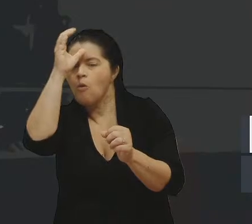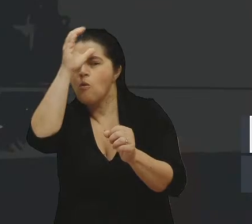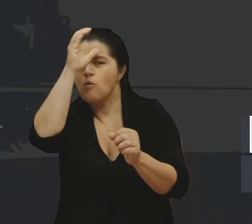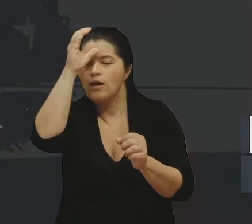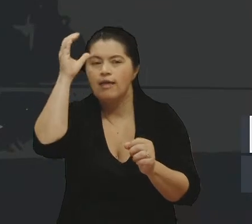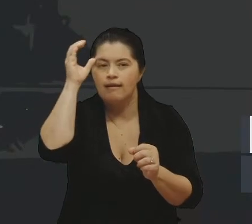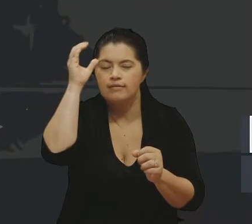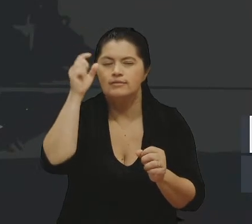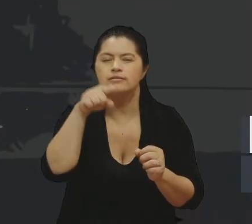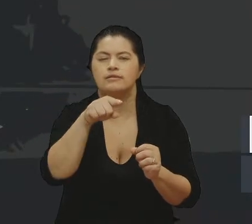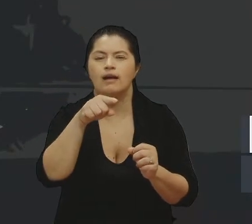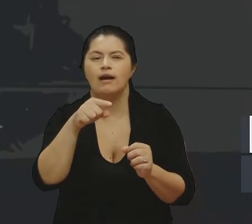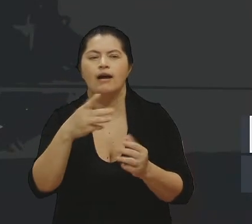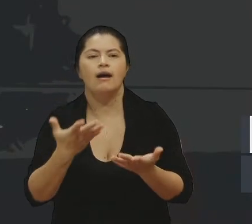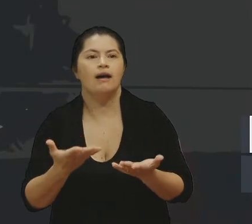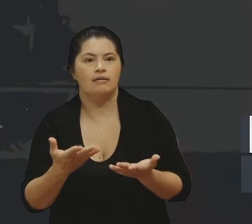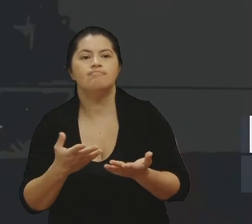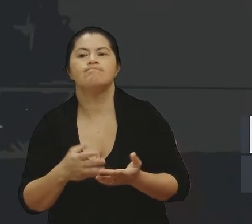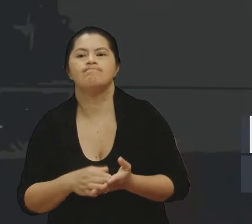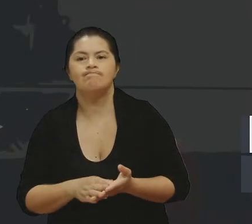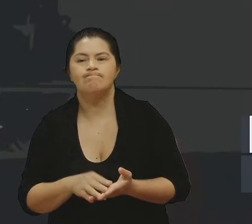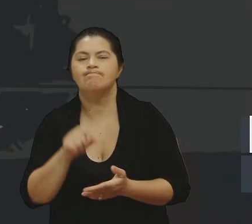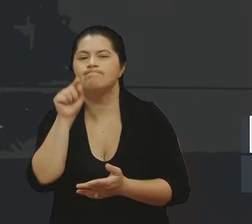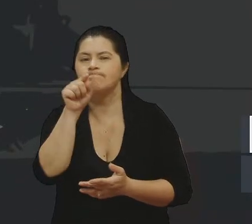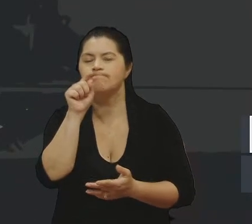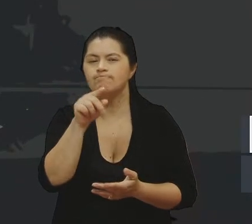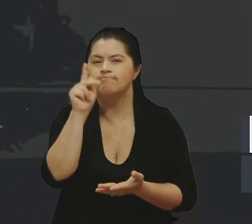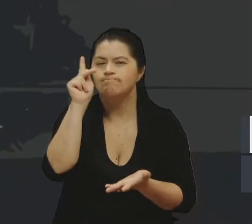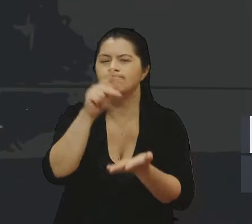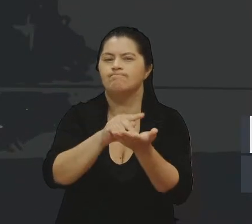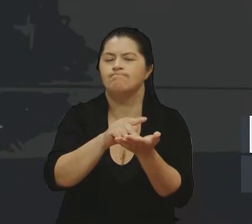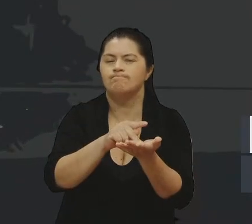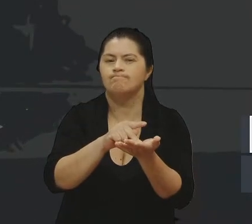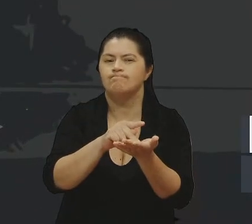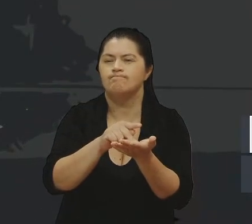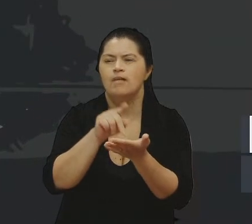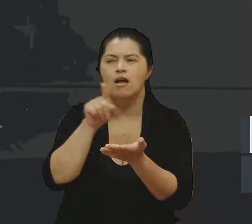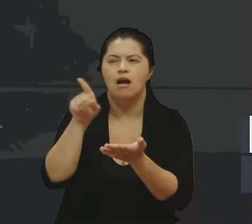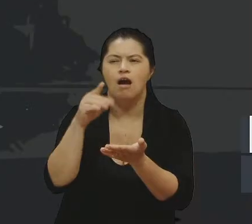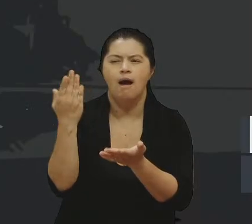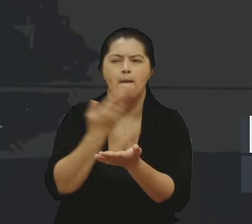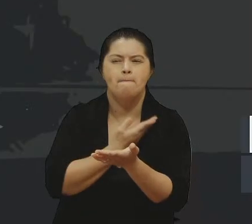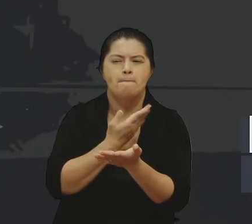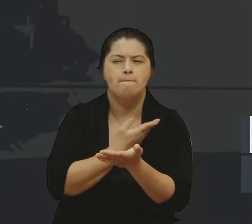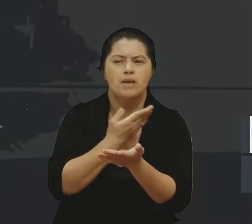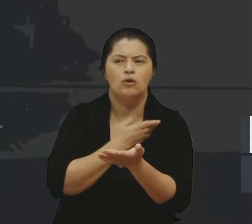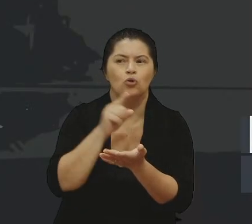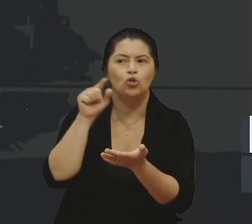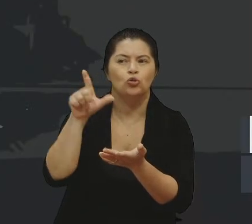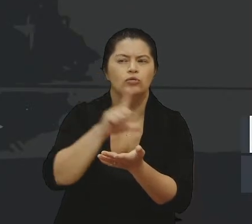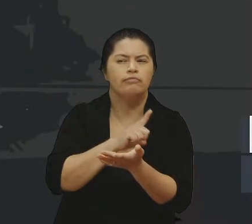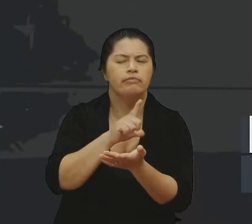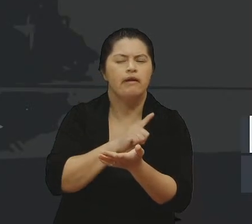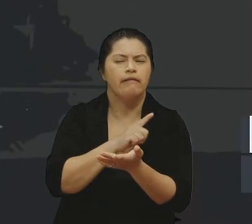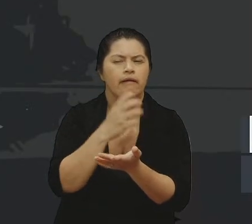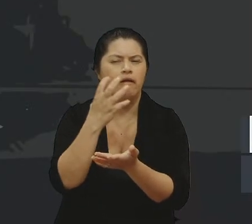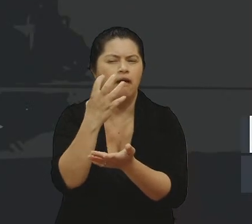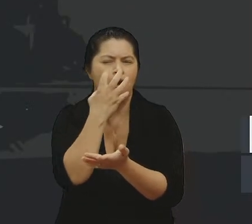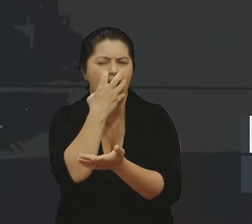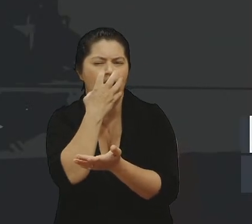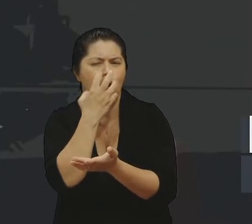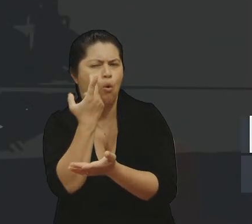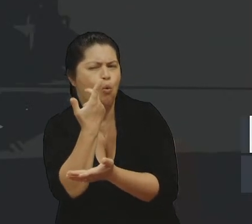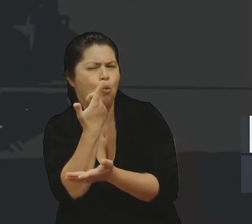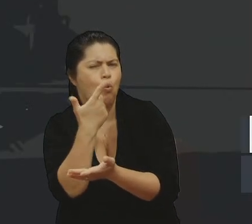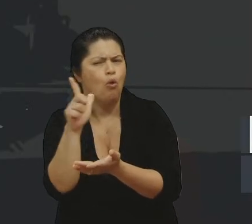assim, faz sentido. Né? Talvez o amigo lá vai fazer um pitch e vai dizer assim, cara, você tem um cachorro de alta raça, porque isso, porque aquilo,